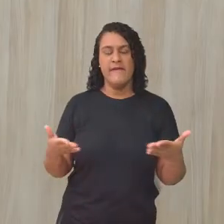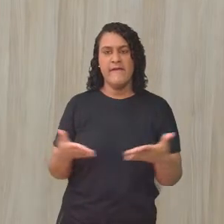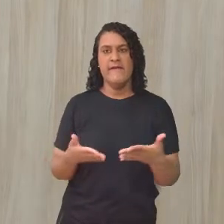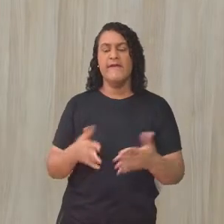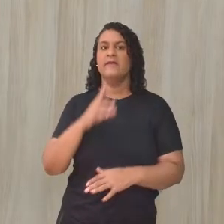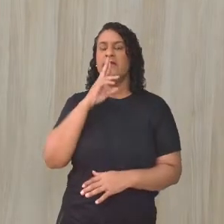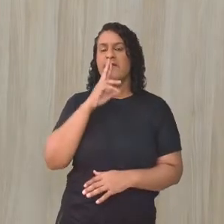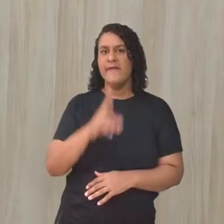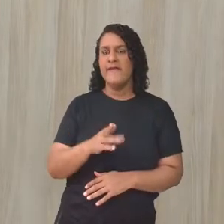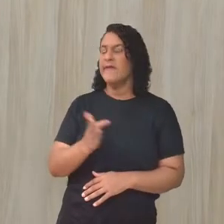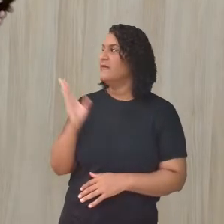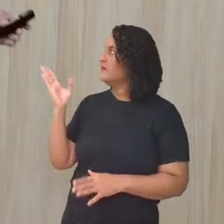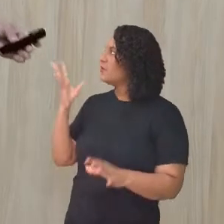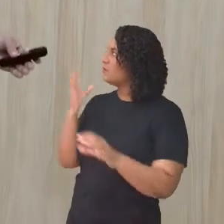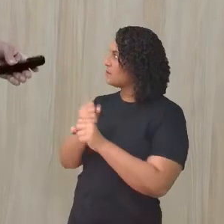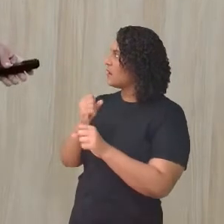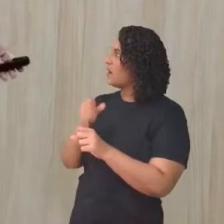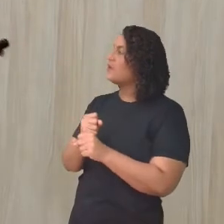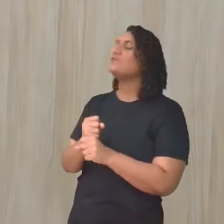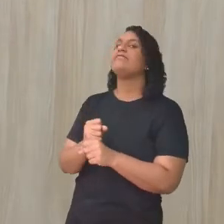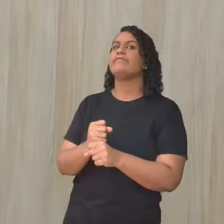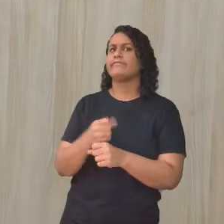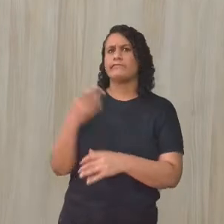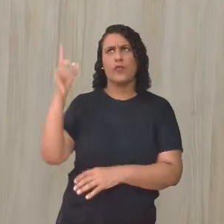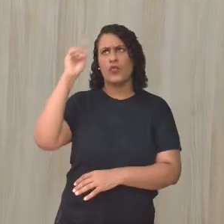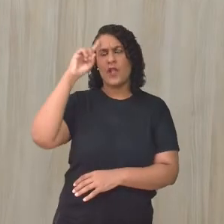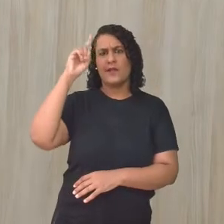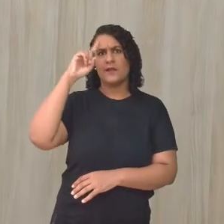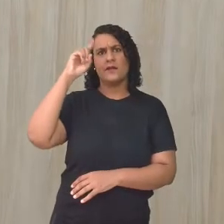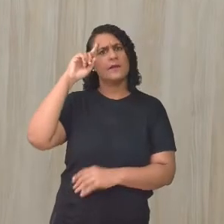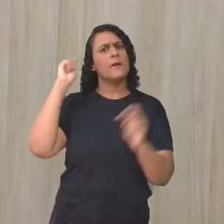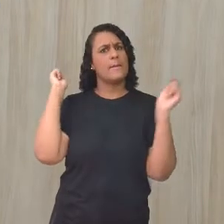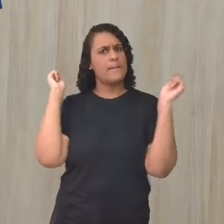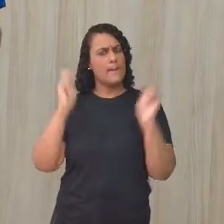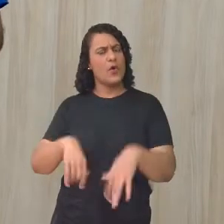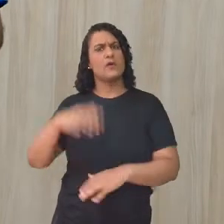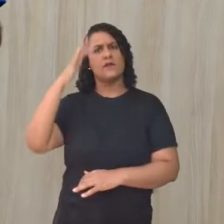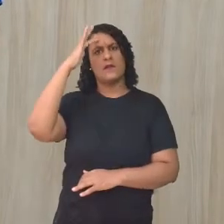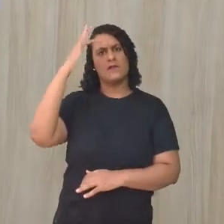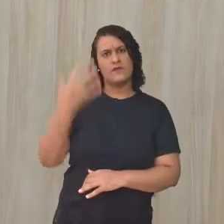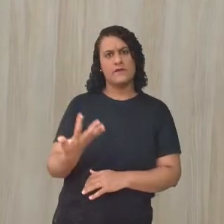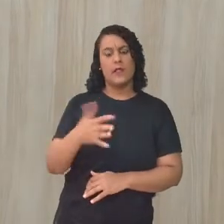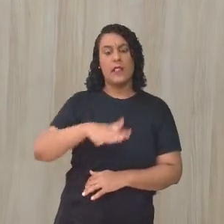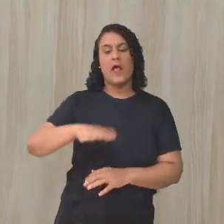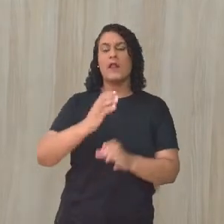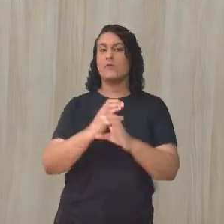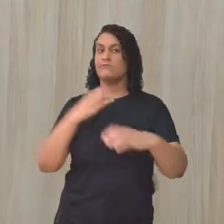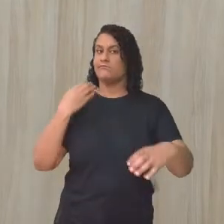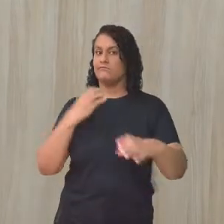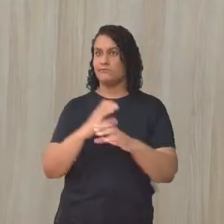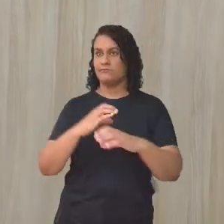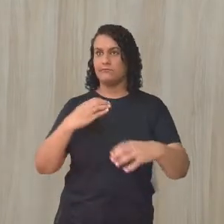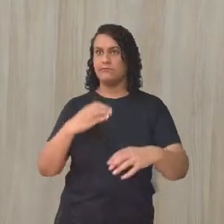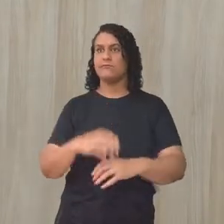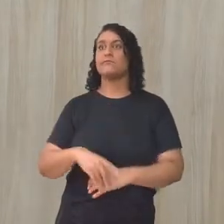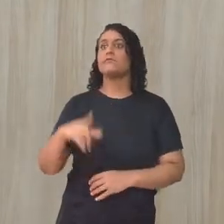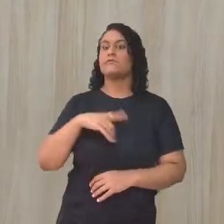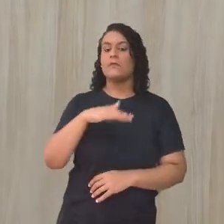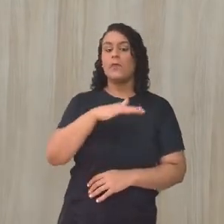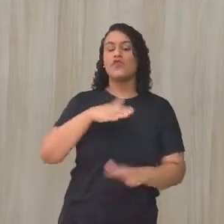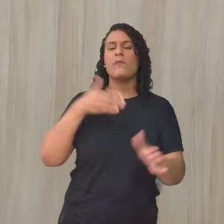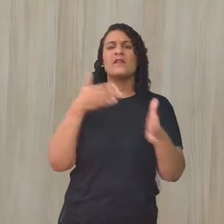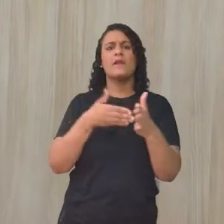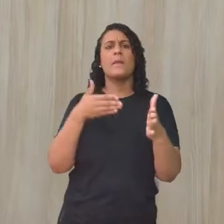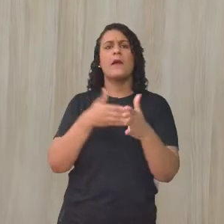de uma barreira, ou seja, um problema de engenharia que pode ser resolvido numa boa. Então, eu preciso de 38, o espaço da barreira lá, para poder cobrir